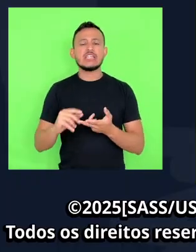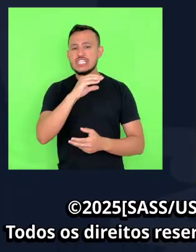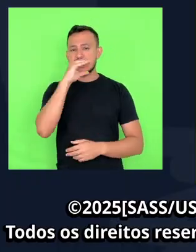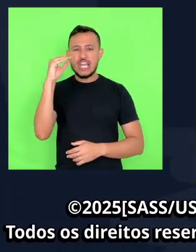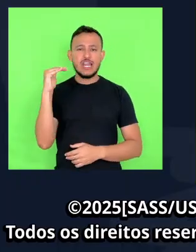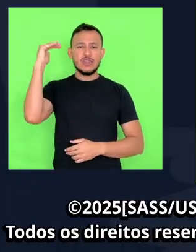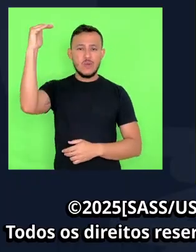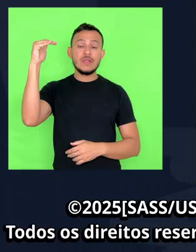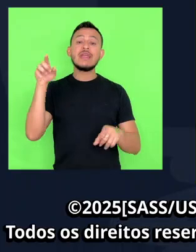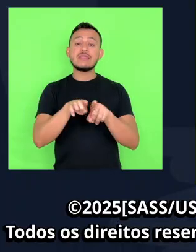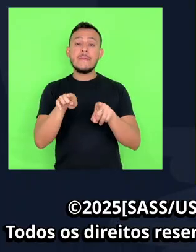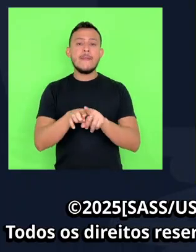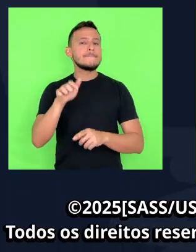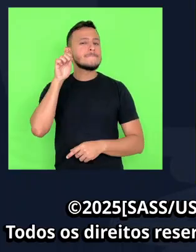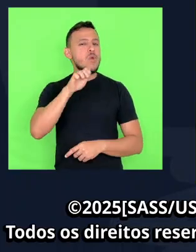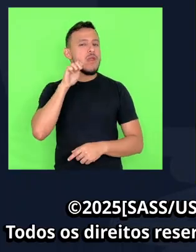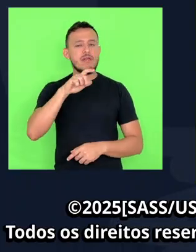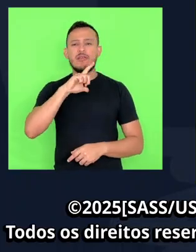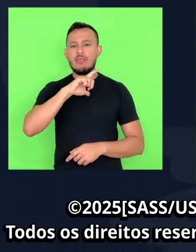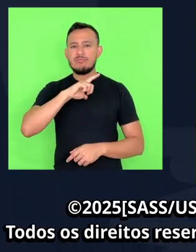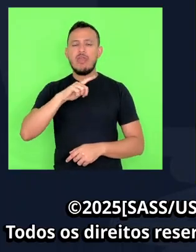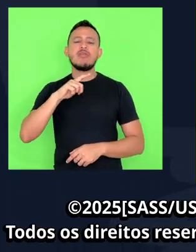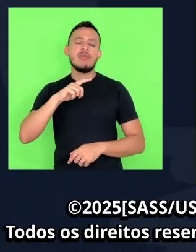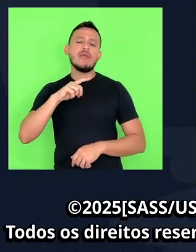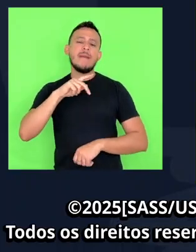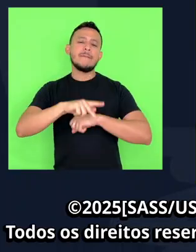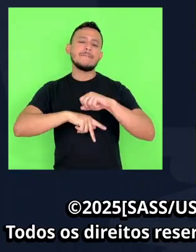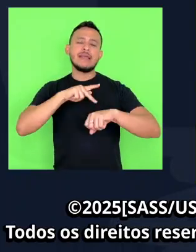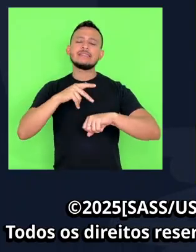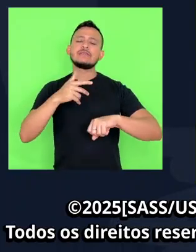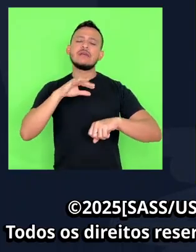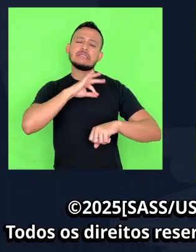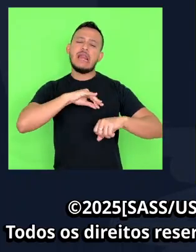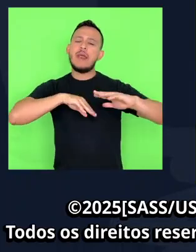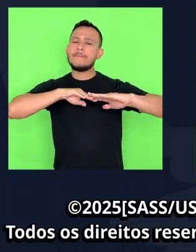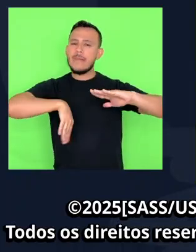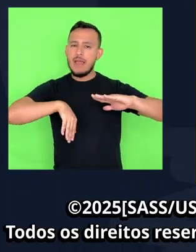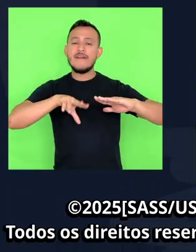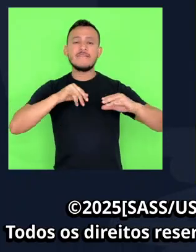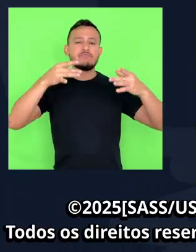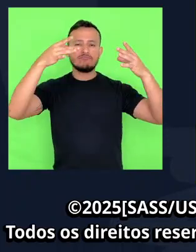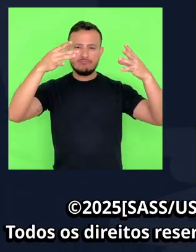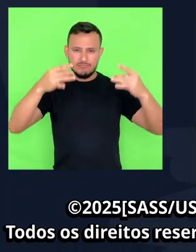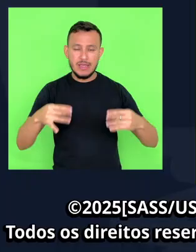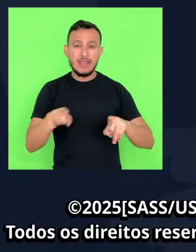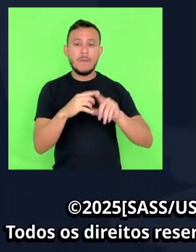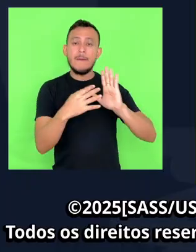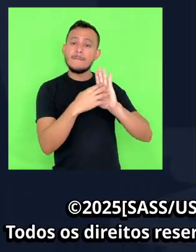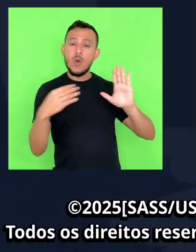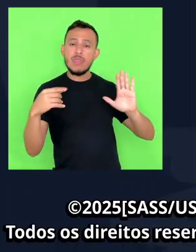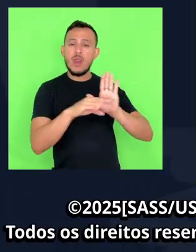adultos e mulheres em países de baixa e média renda. Nós vamos ver mais de detalhe algum